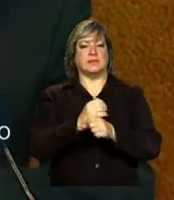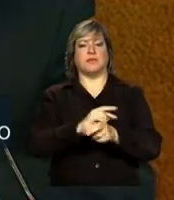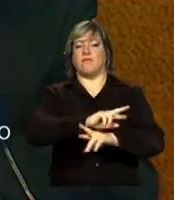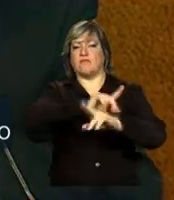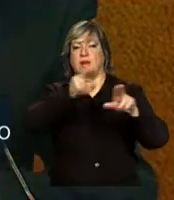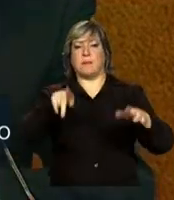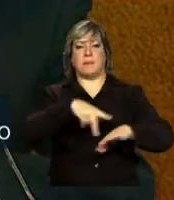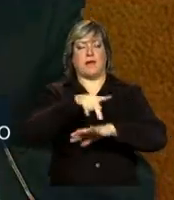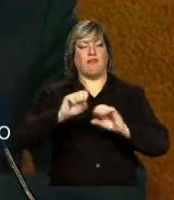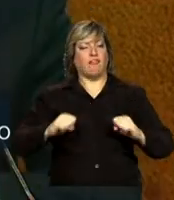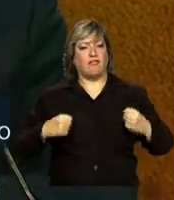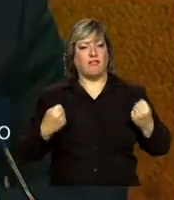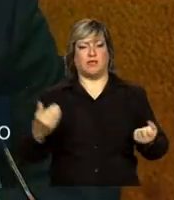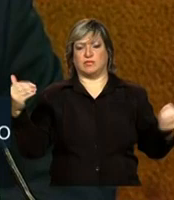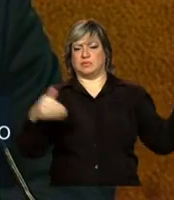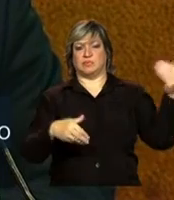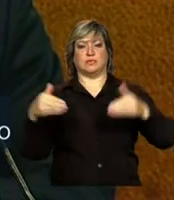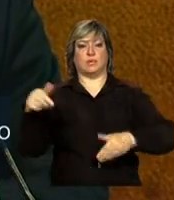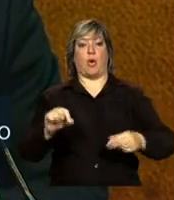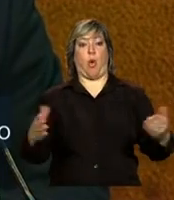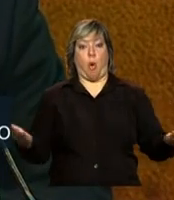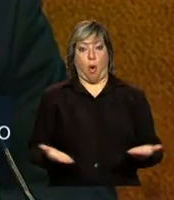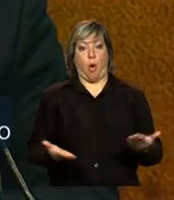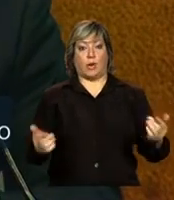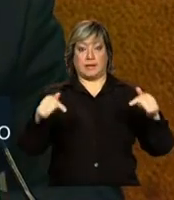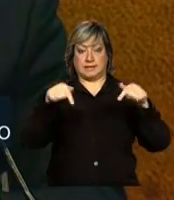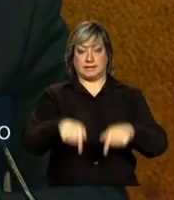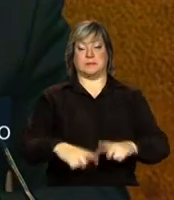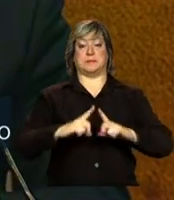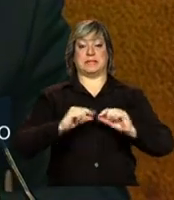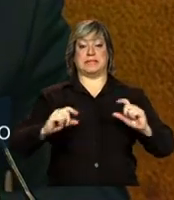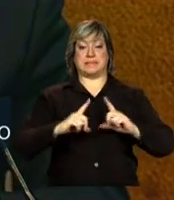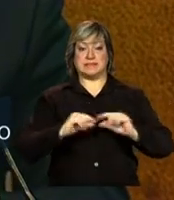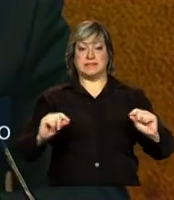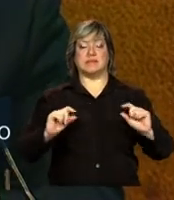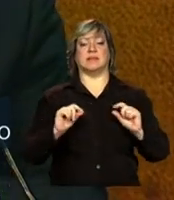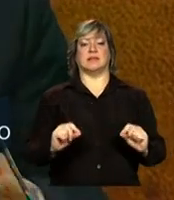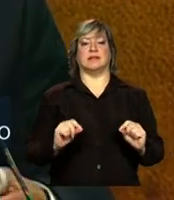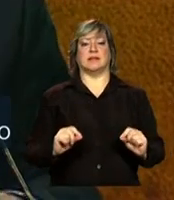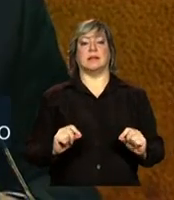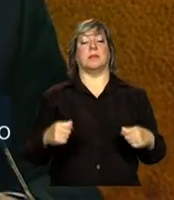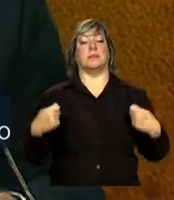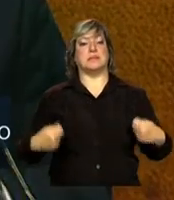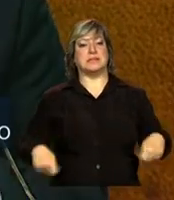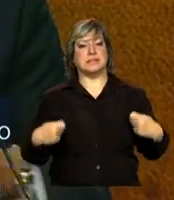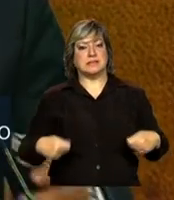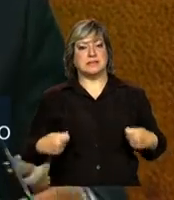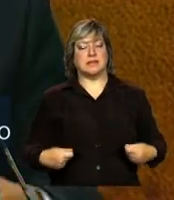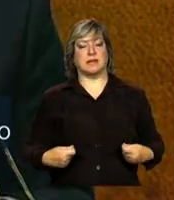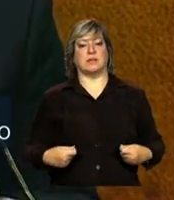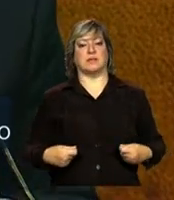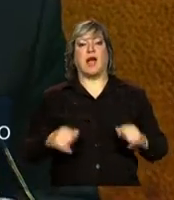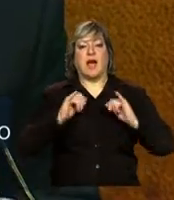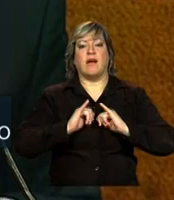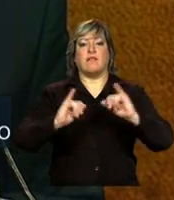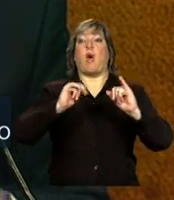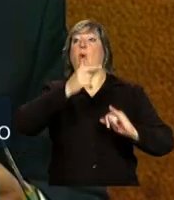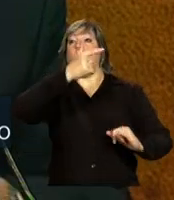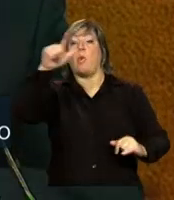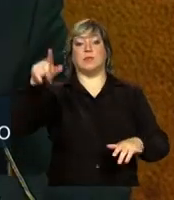países os esforços que estamos prop hoje aqui em Brasília sem dúvida os países paar aos